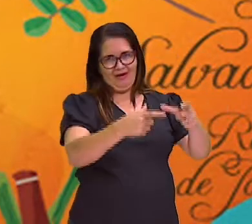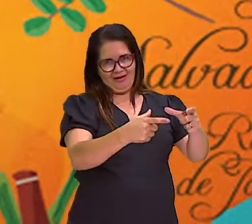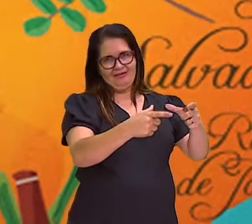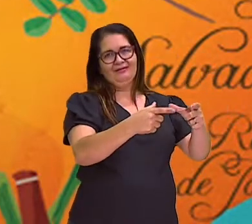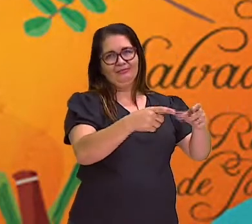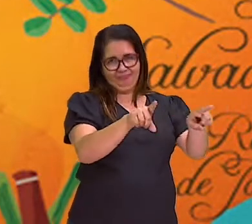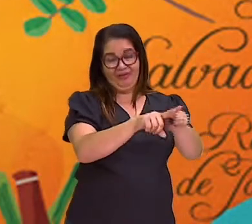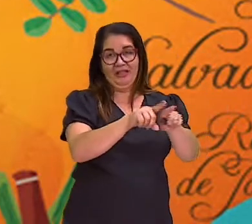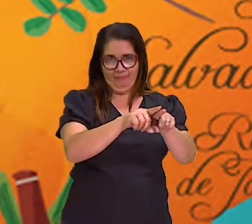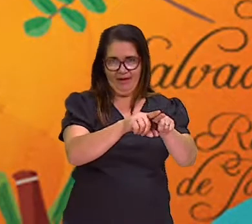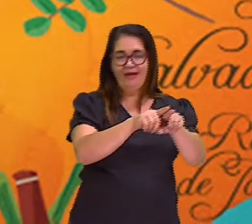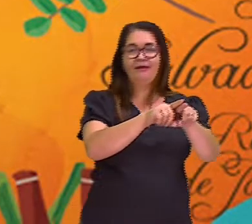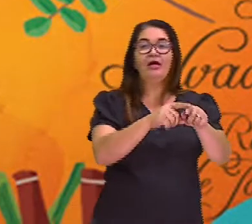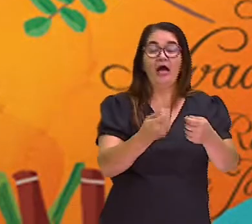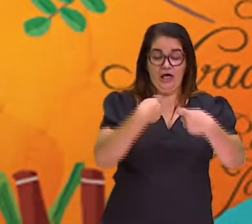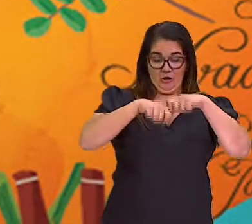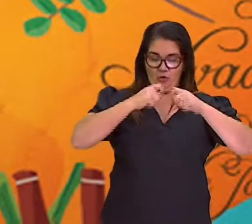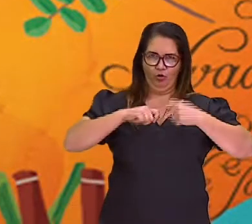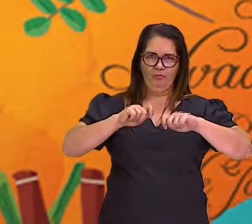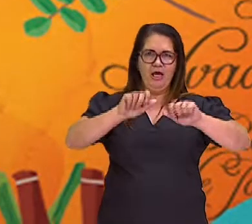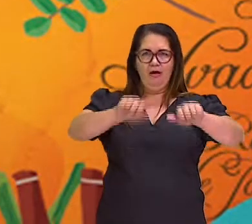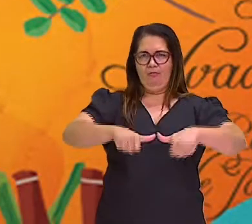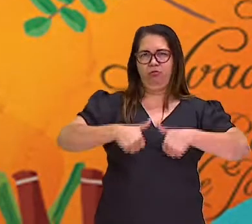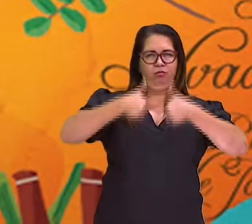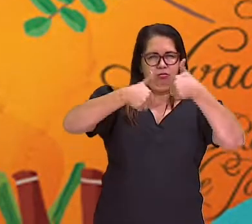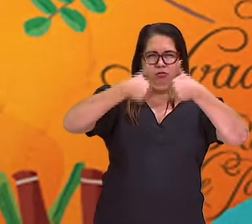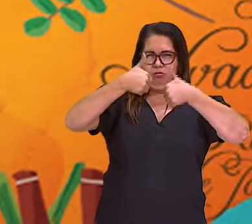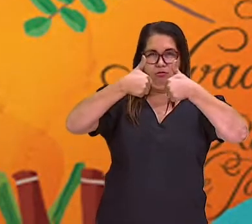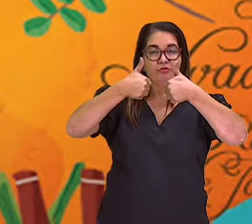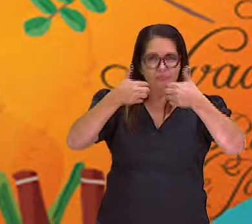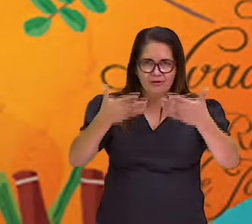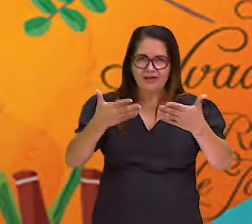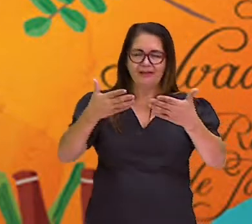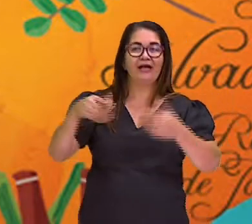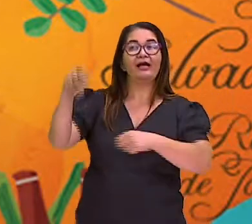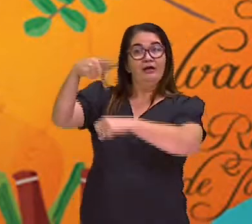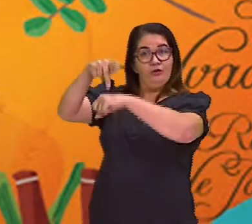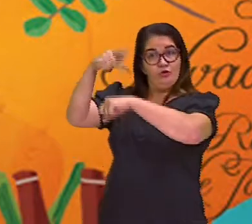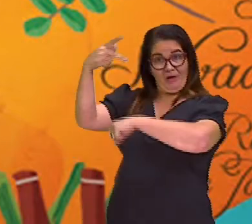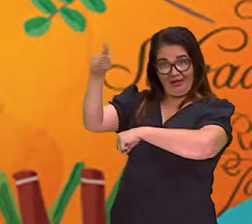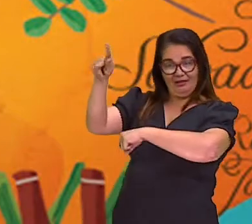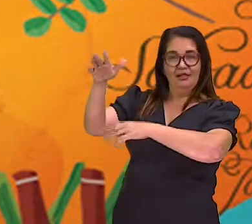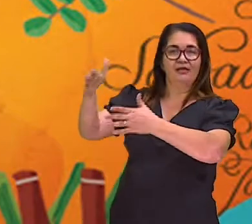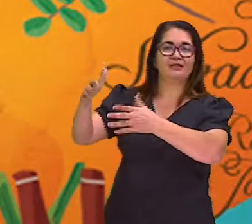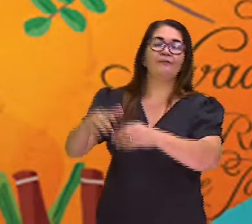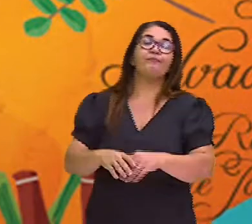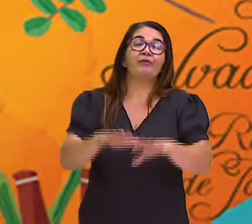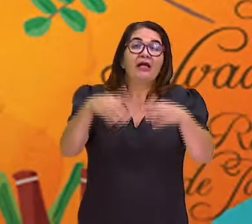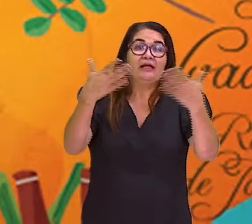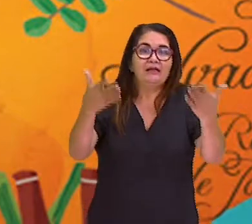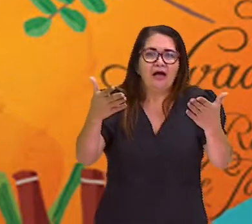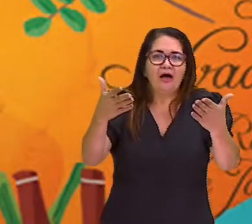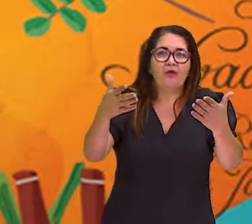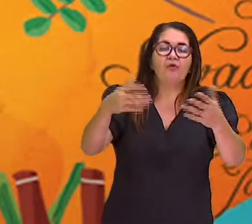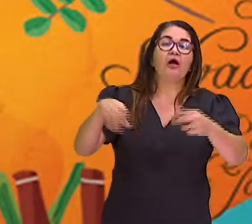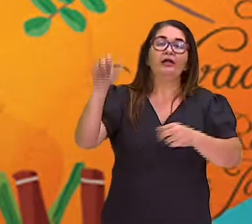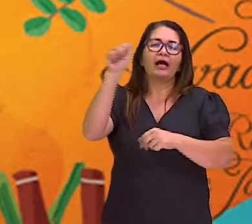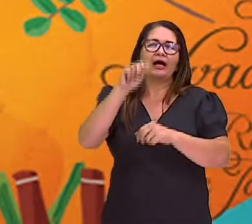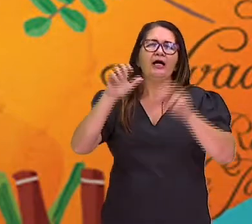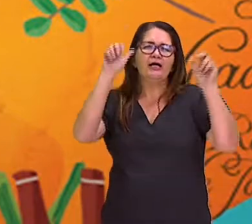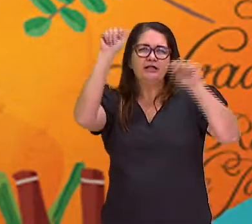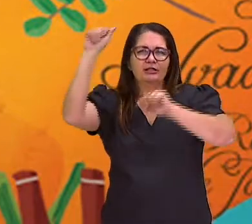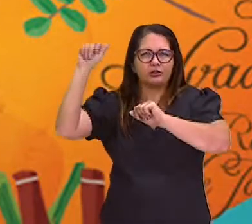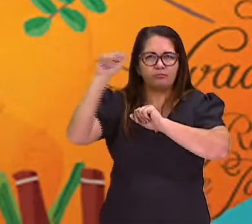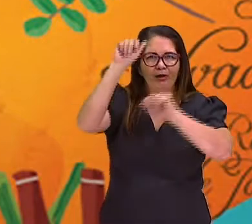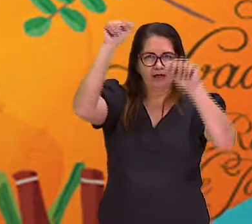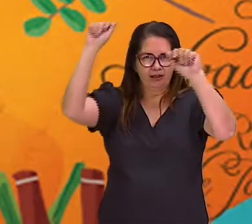economicamente. Portugal e Espanha foram os primeiros países da Europa a investir